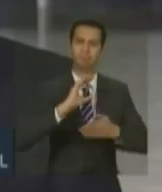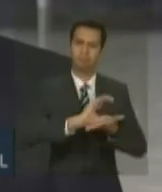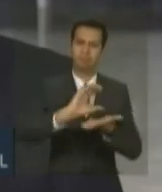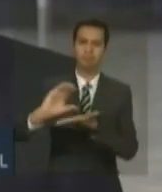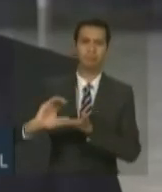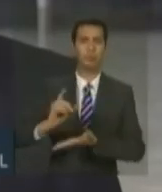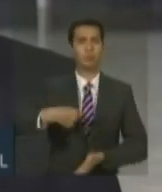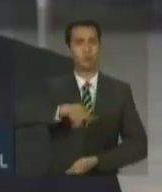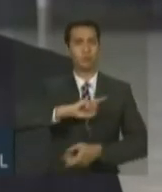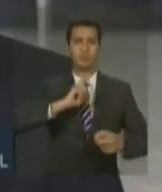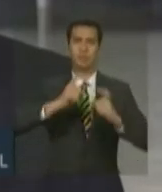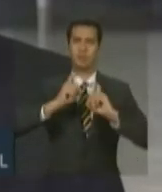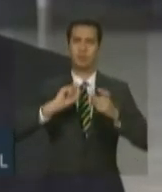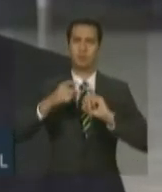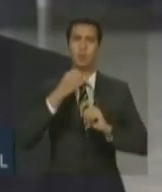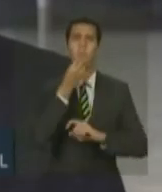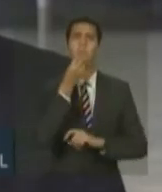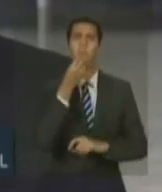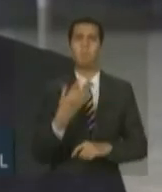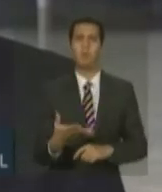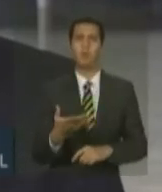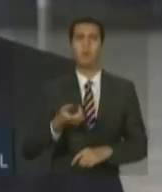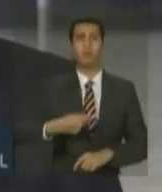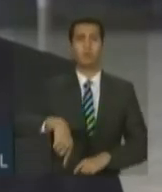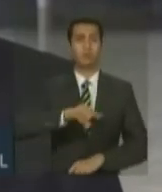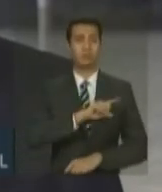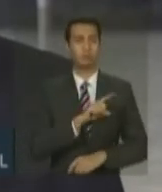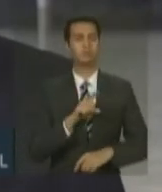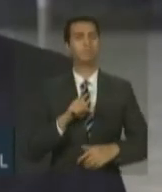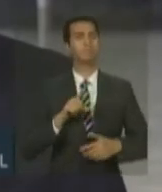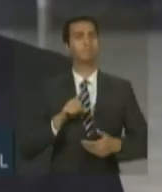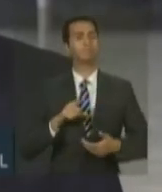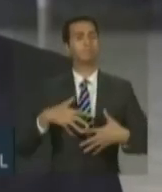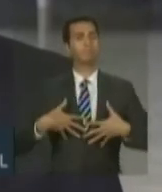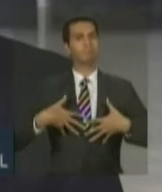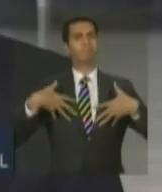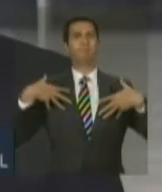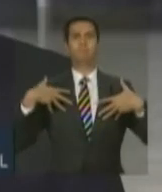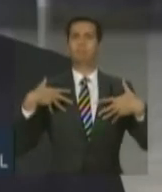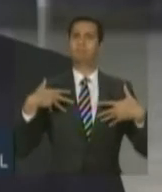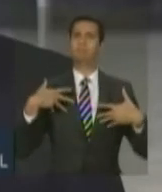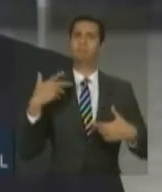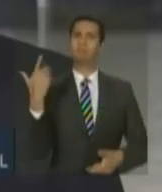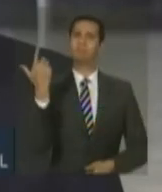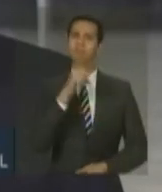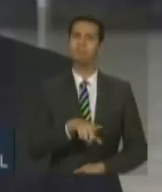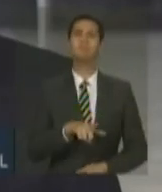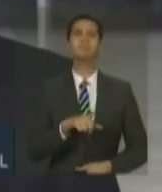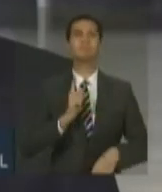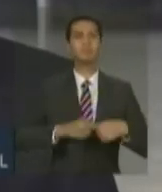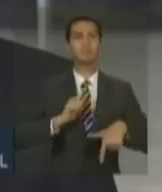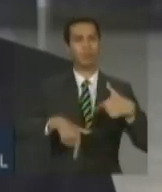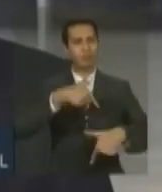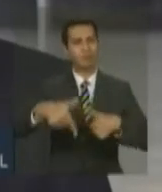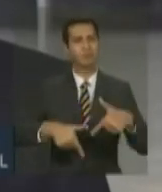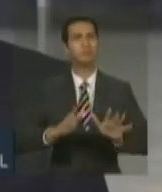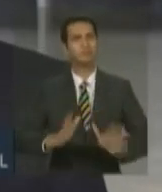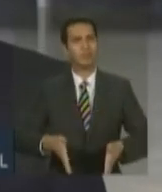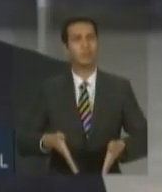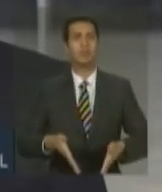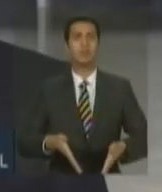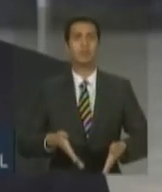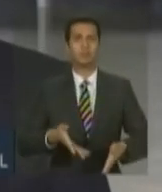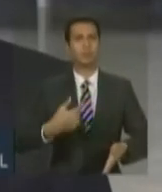promissora, nós saímos ainda mais motivados no trabalho que já vemos fazendo e bastante seguros